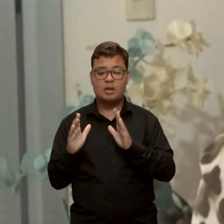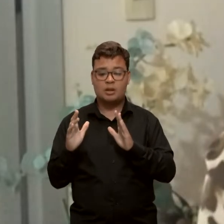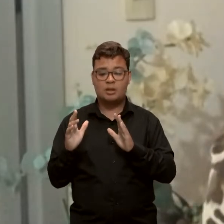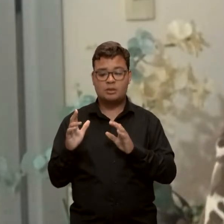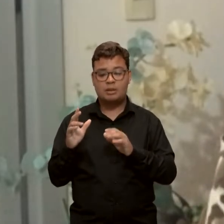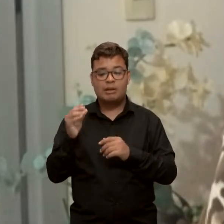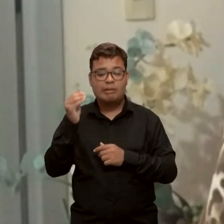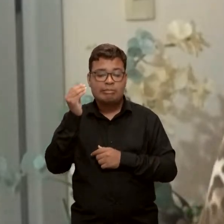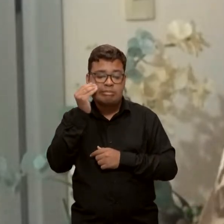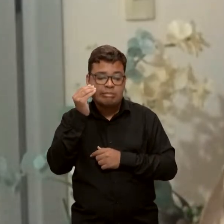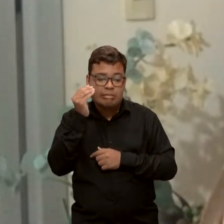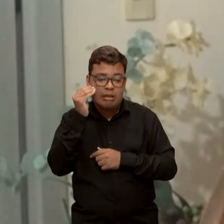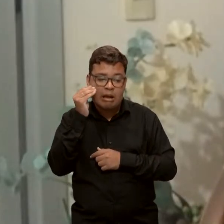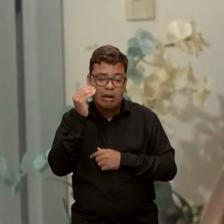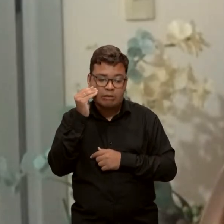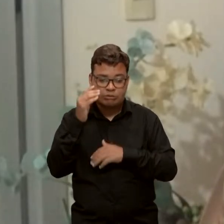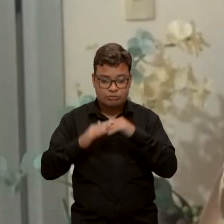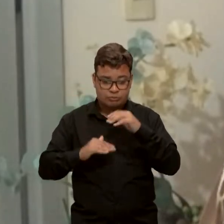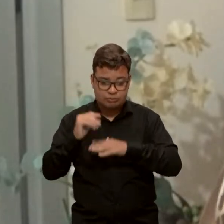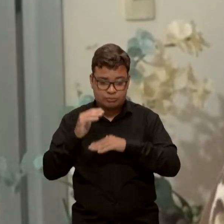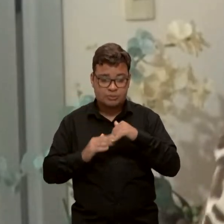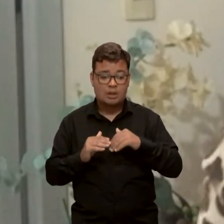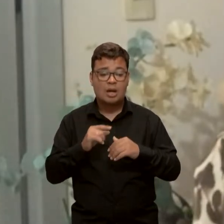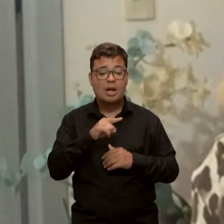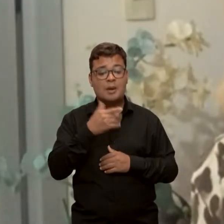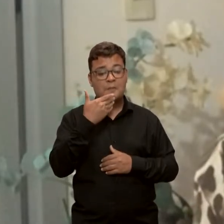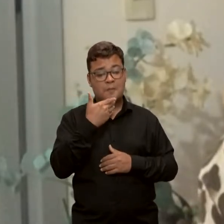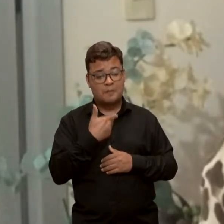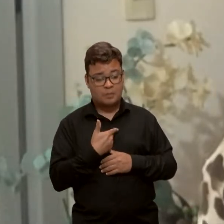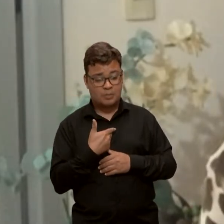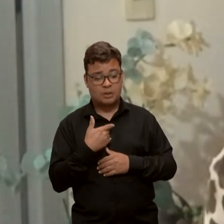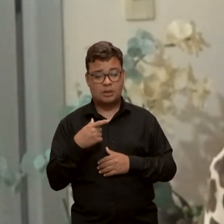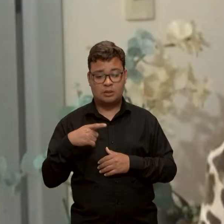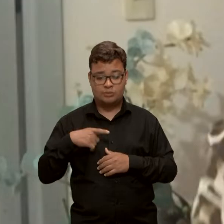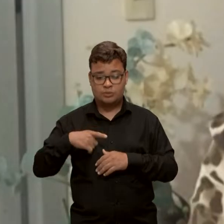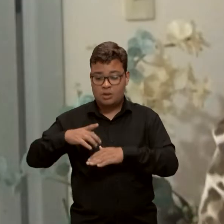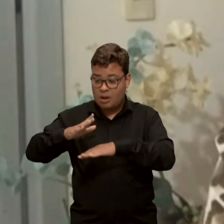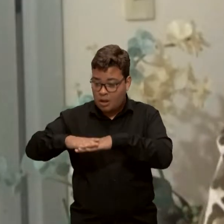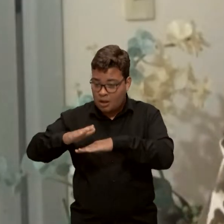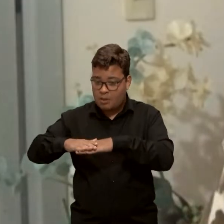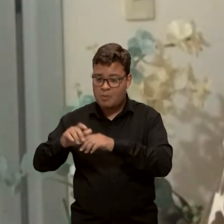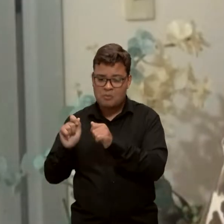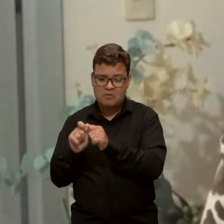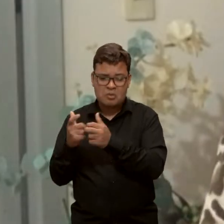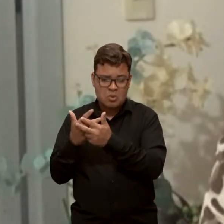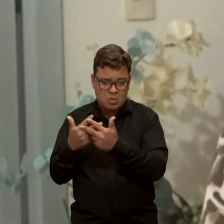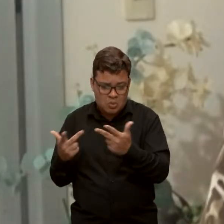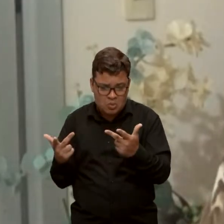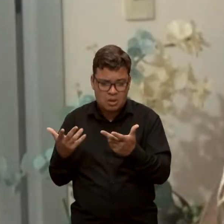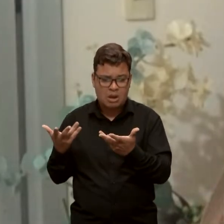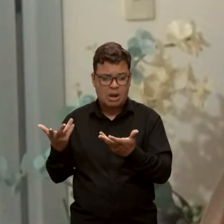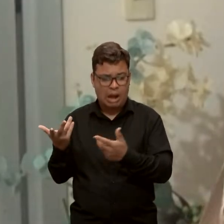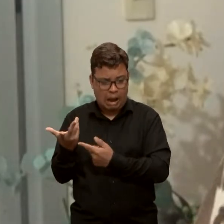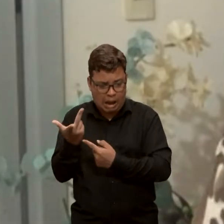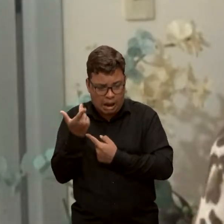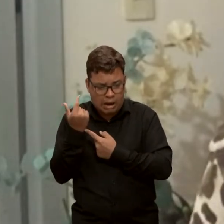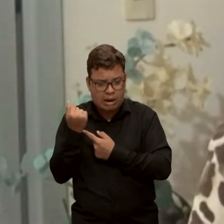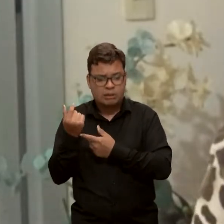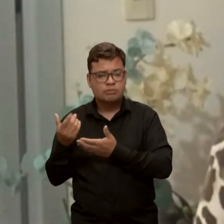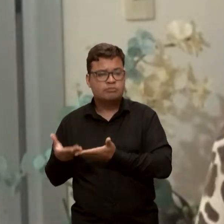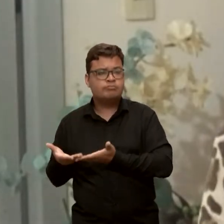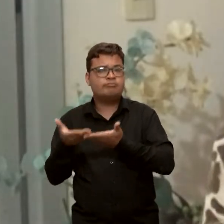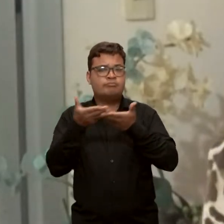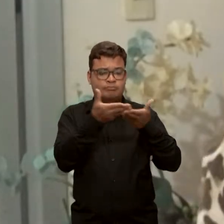o teste de aptidão, e daí me pediram para levar alguma coisa que eu tivesse feito, alguma obra que eu tivesse feito. E eu lembro